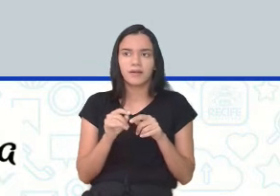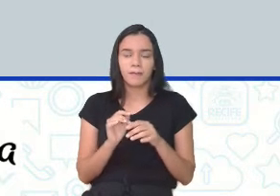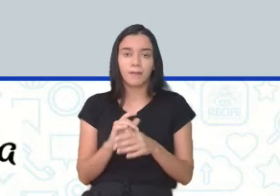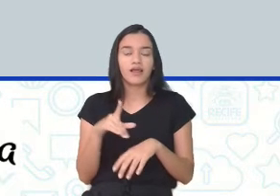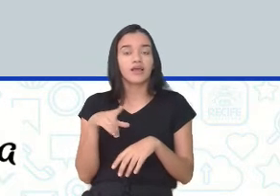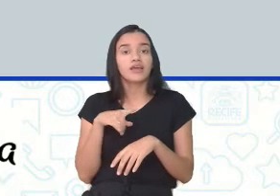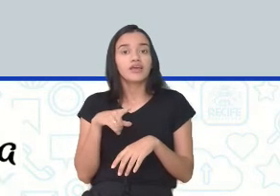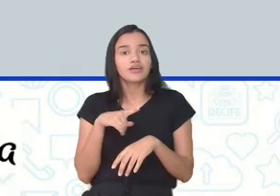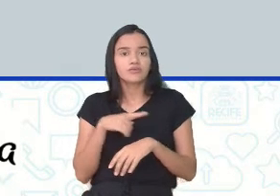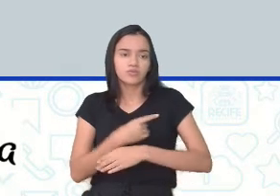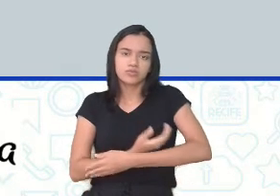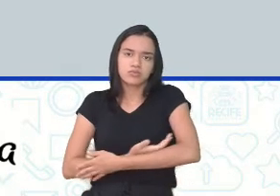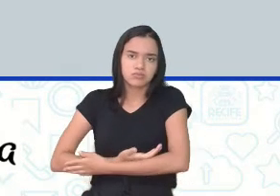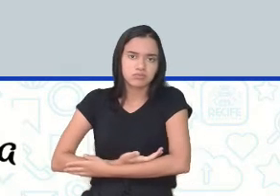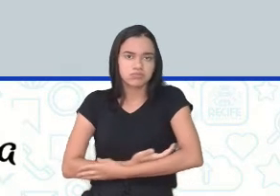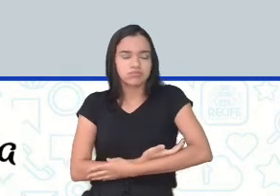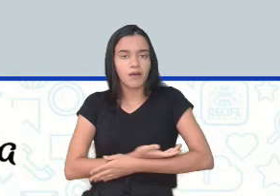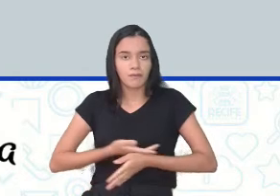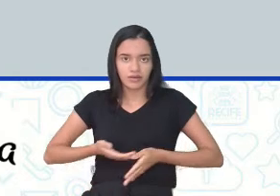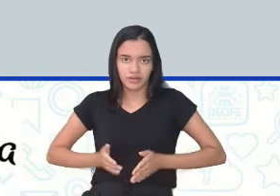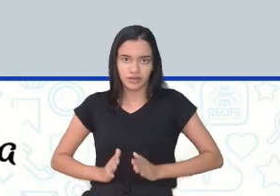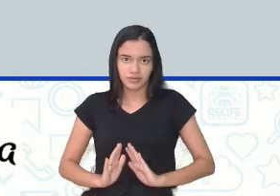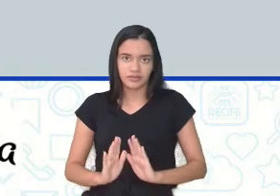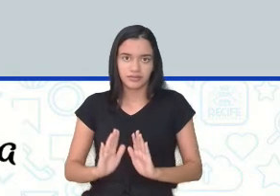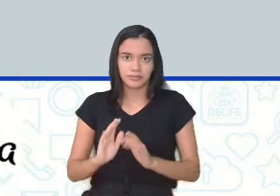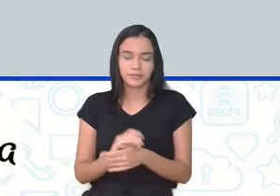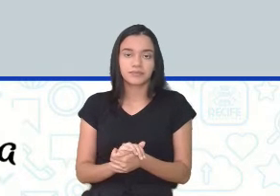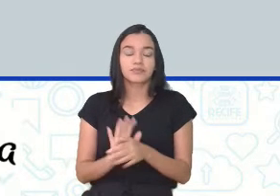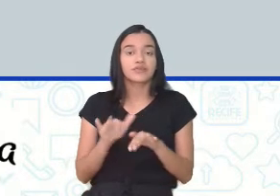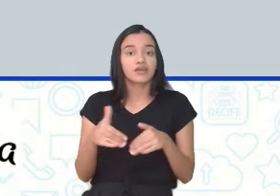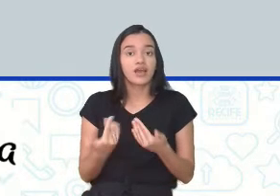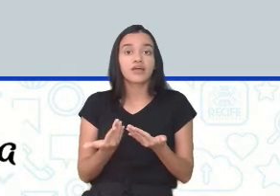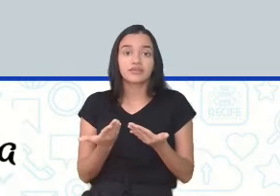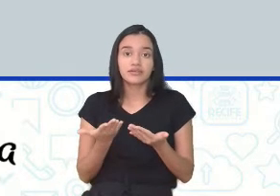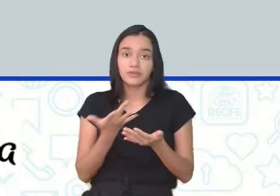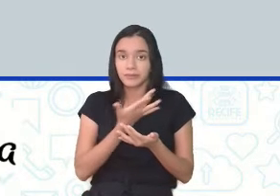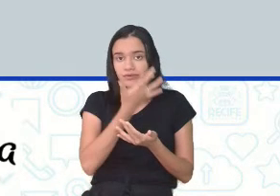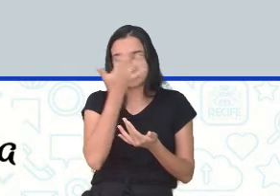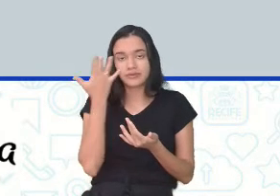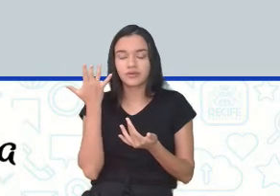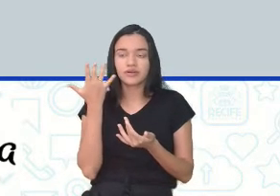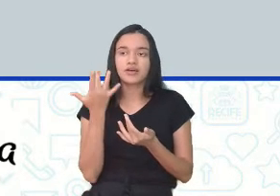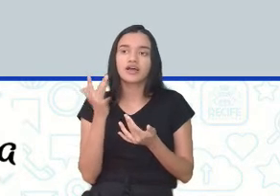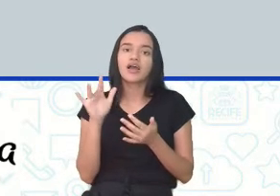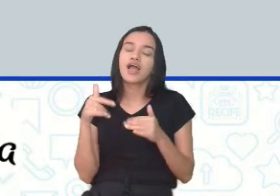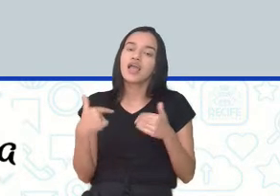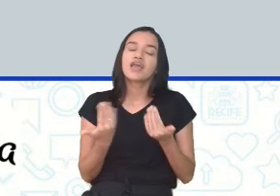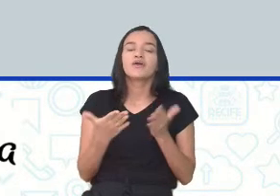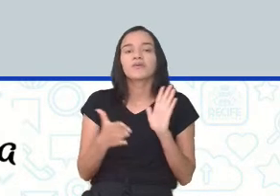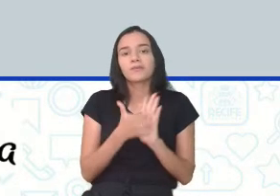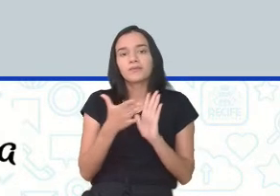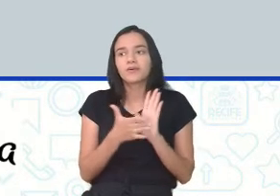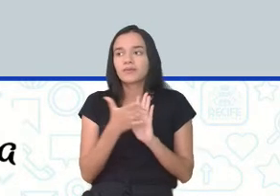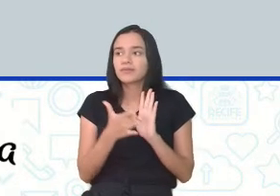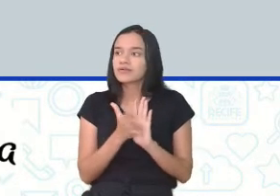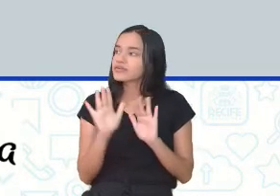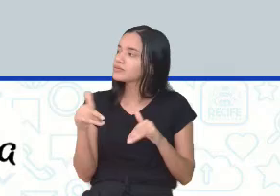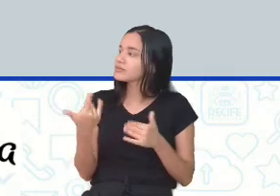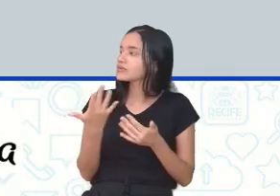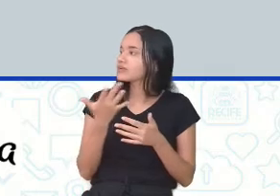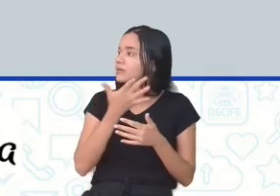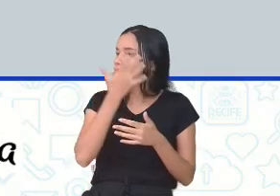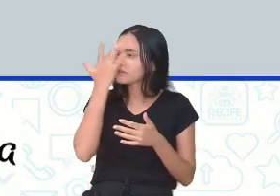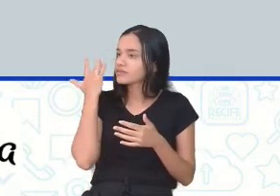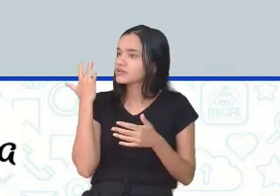que está ali para nascer. Então, pessoal, eu, como proposta, vou passar para a professora Isabel